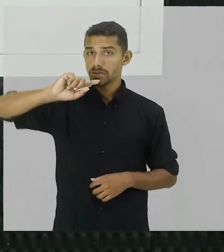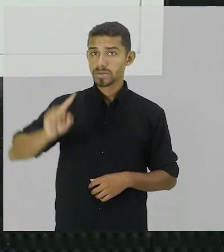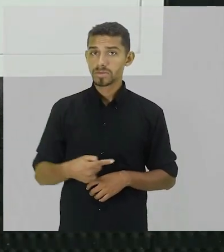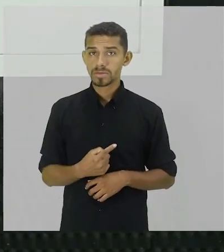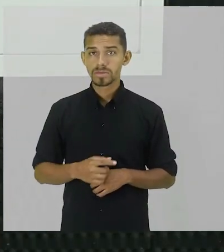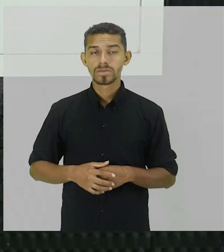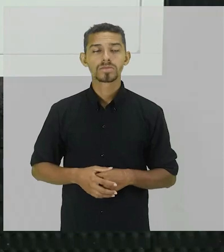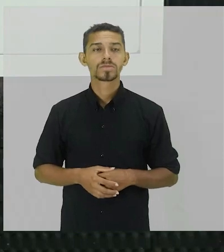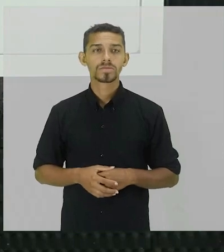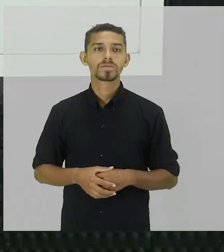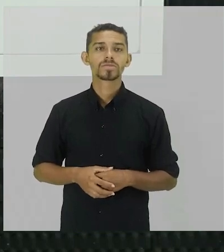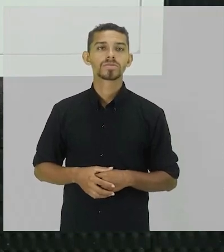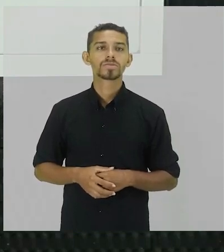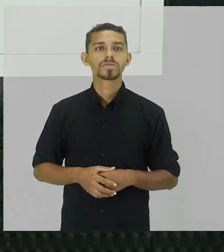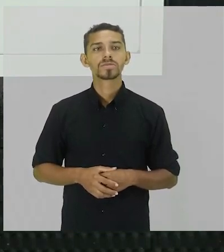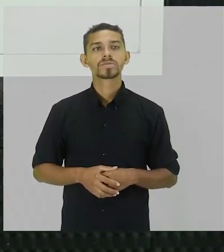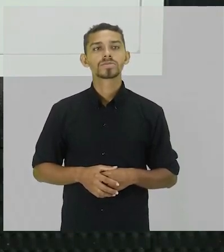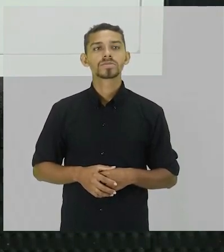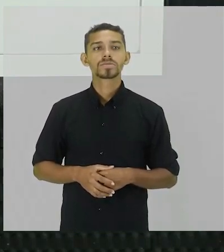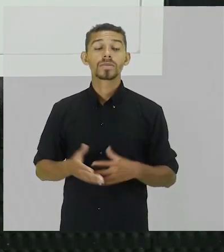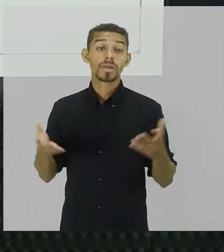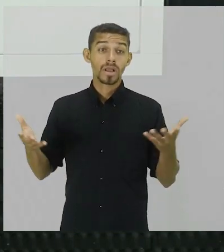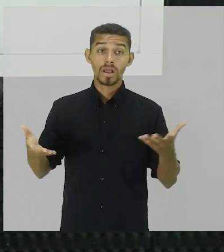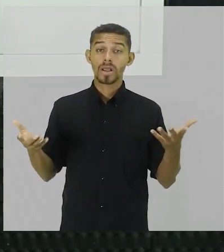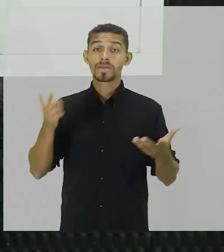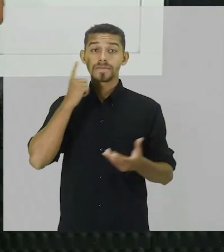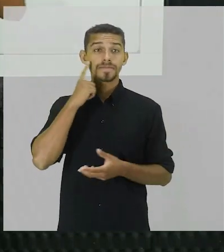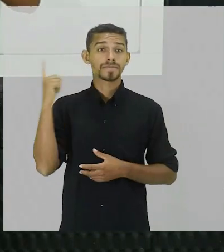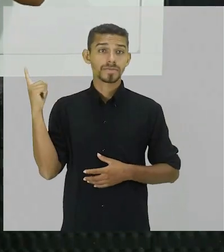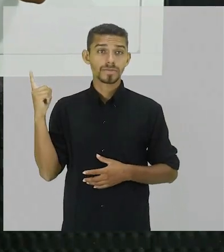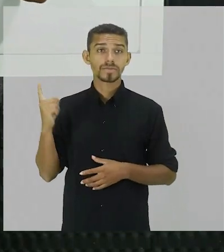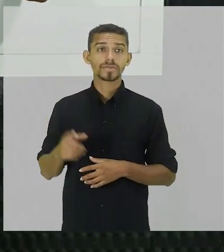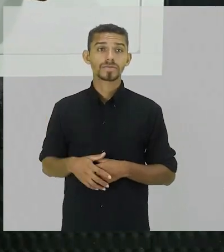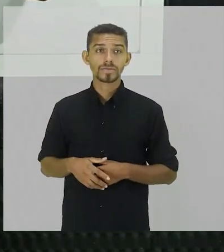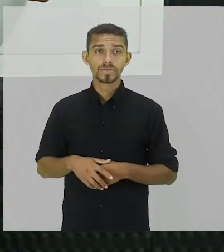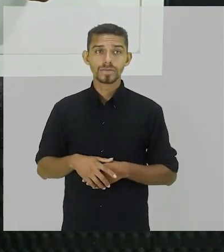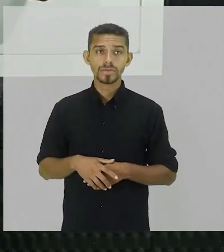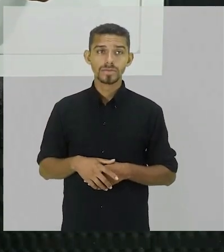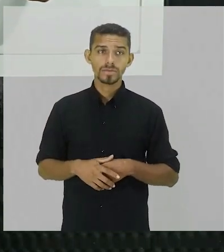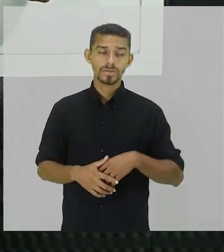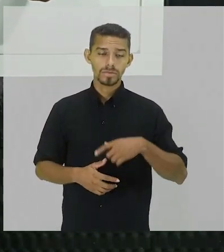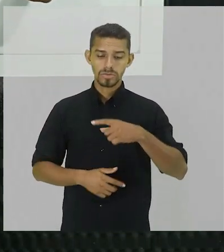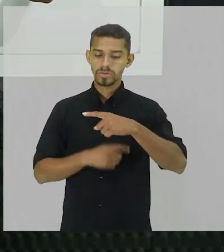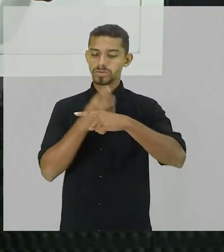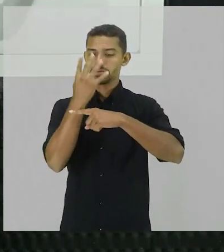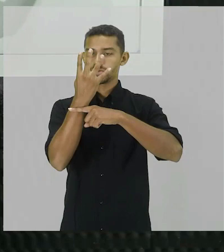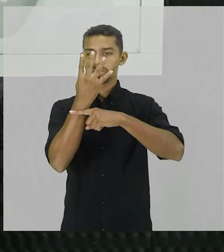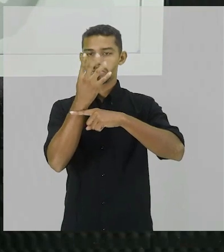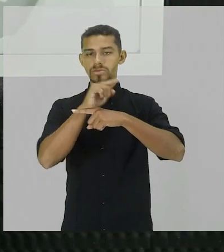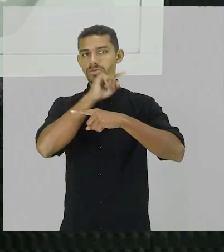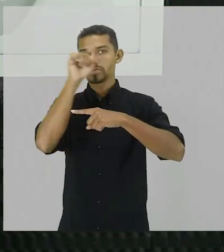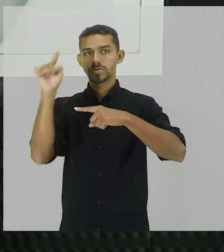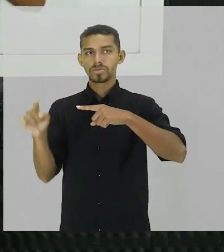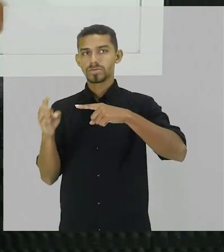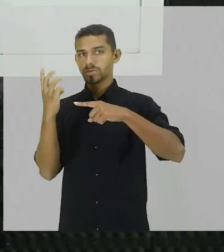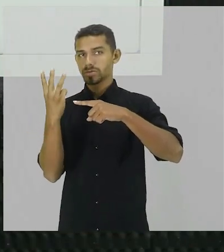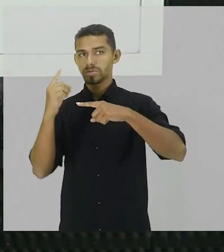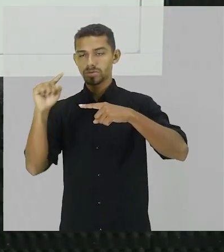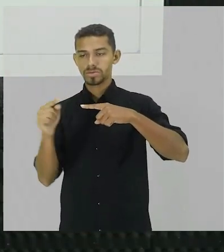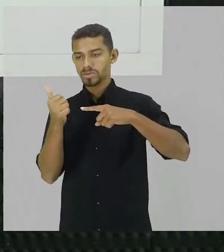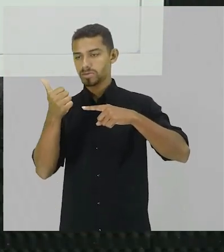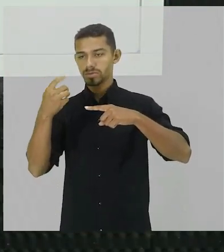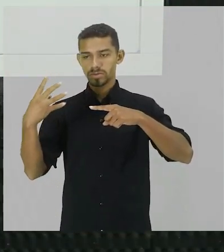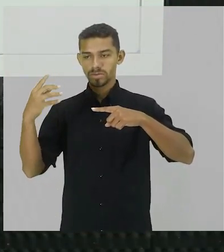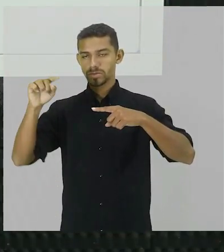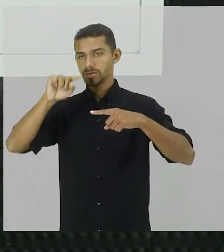Certinho? Aí você vai multiplicar o 4 pelo 3,14 multiplicado pelo